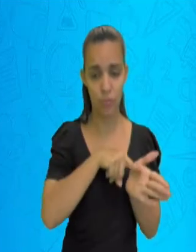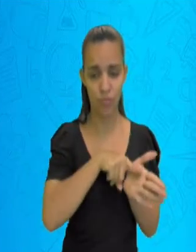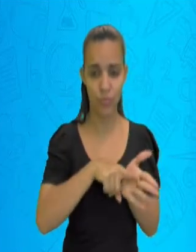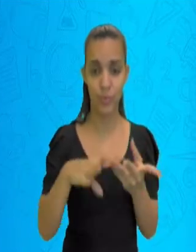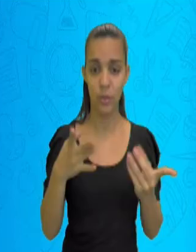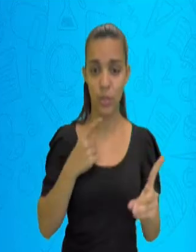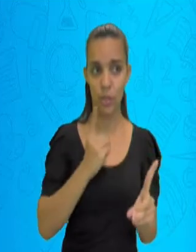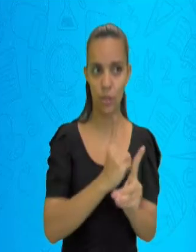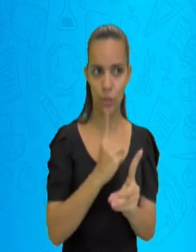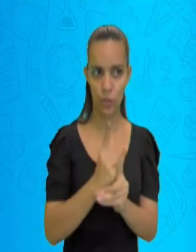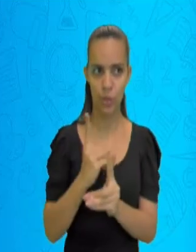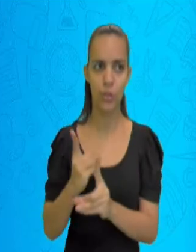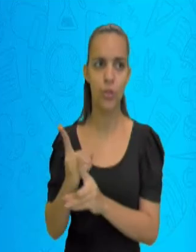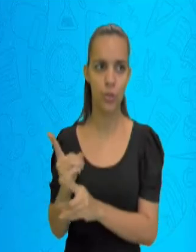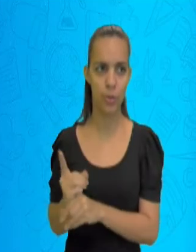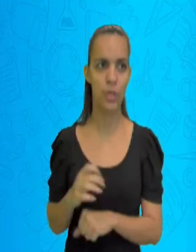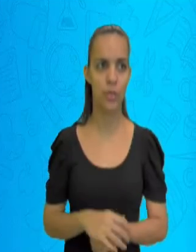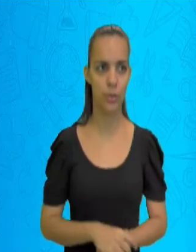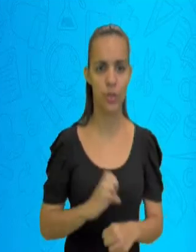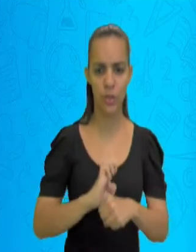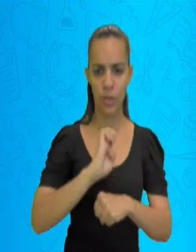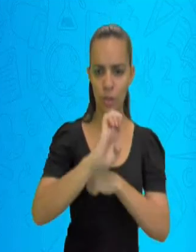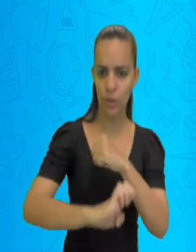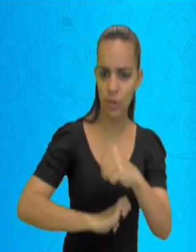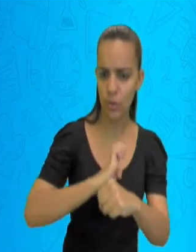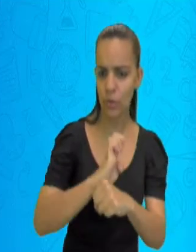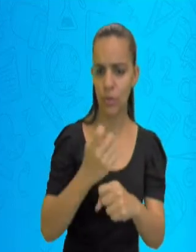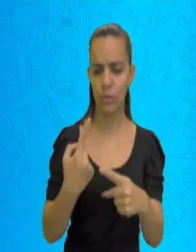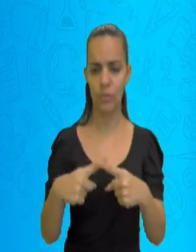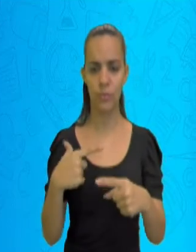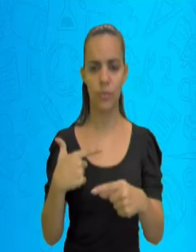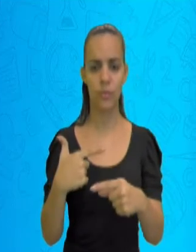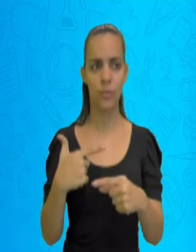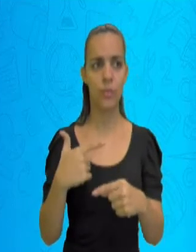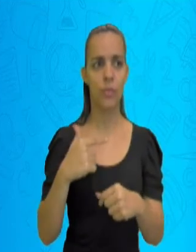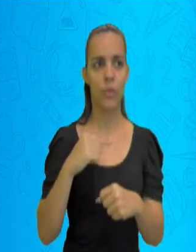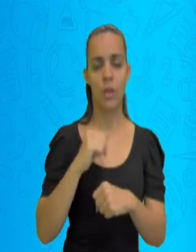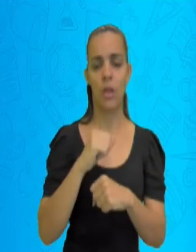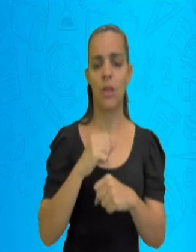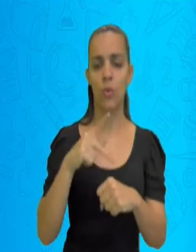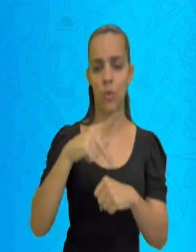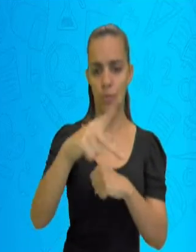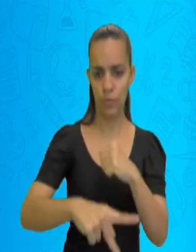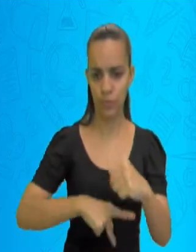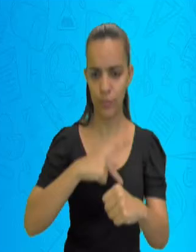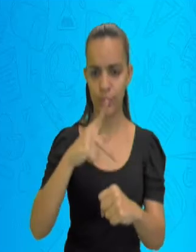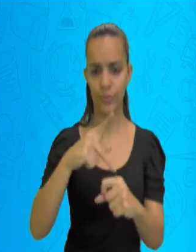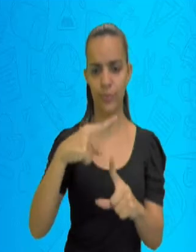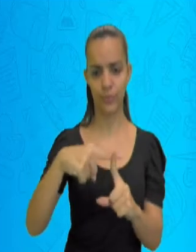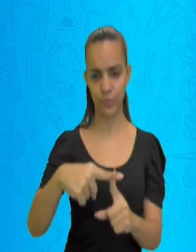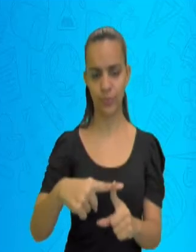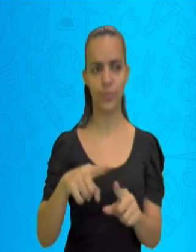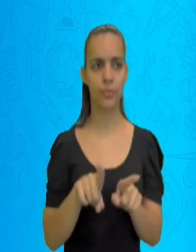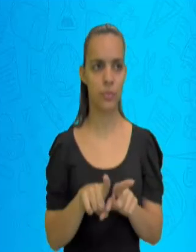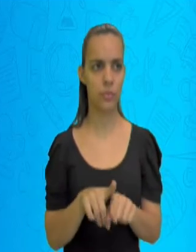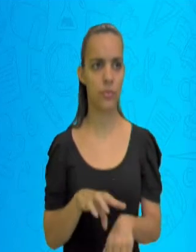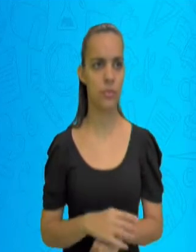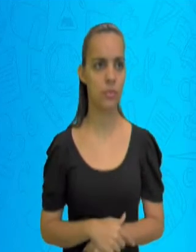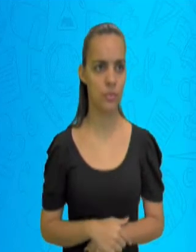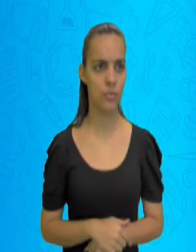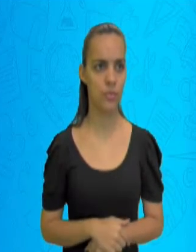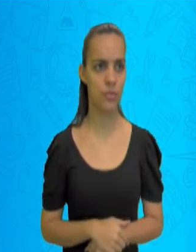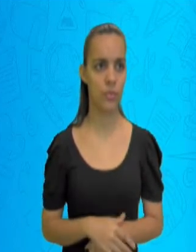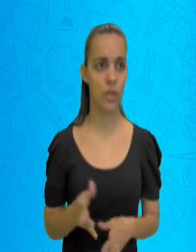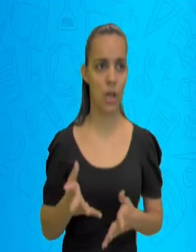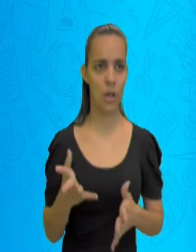ele tem partículas subatômicas. Então, o átomo não é mais maciço. A